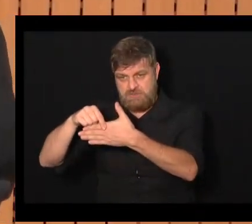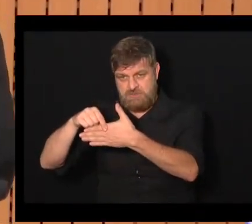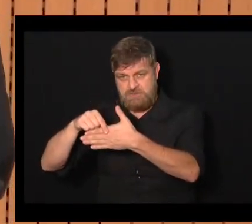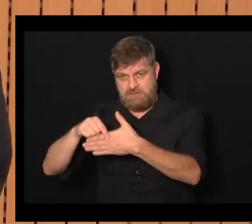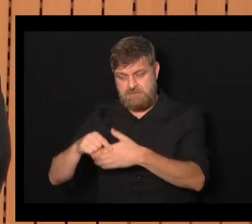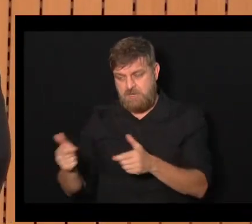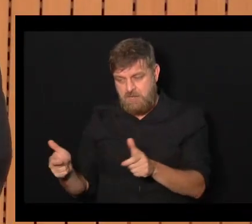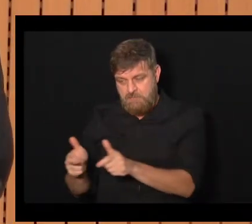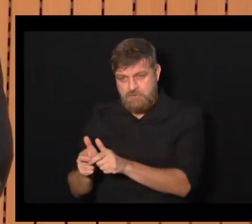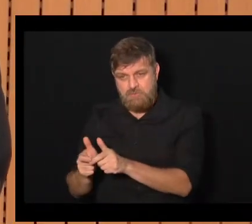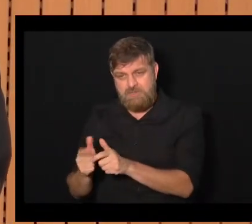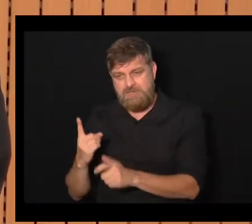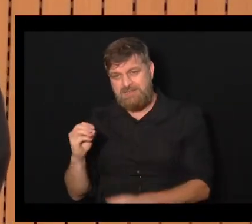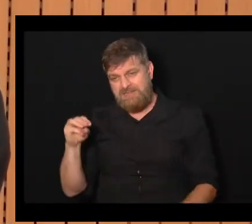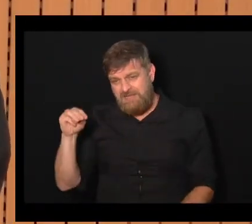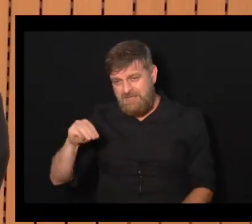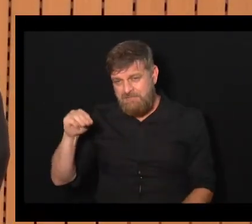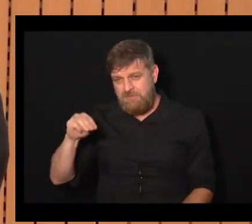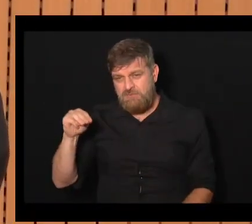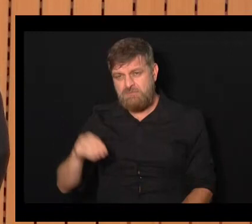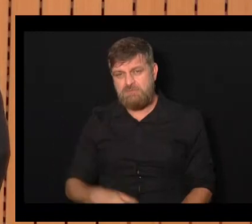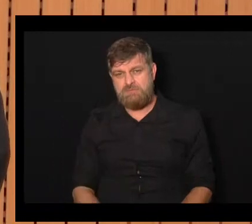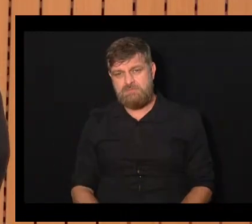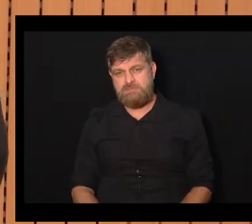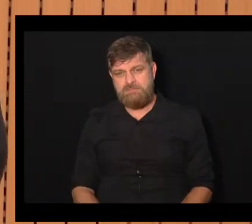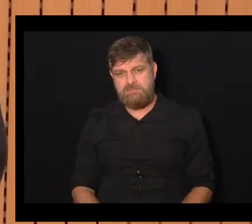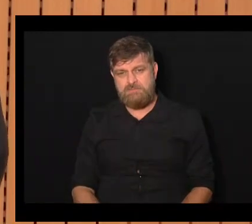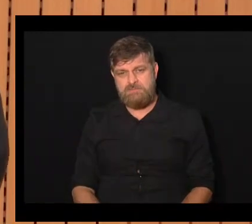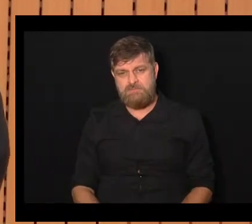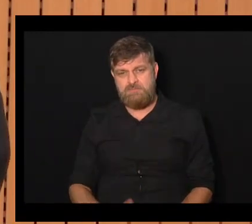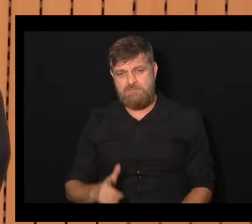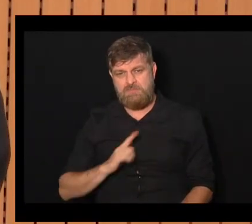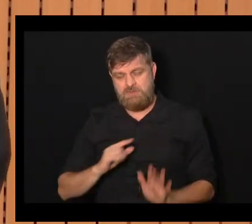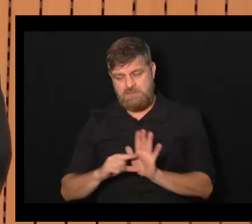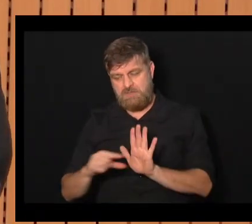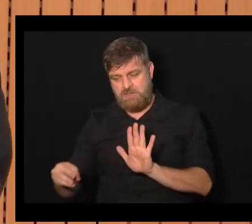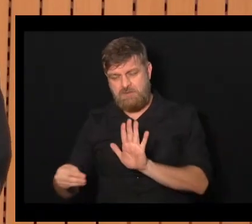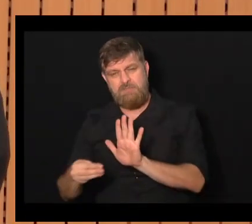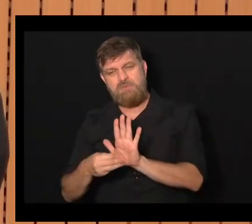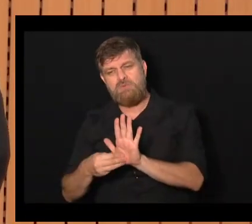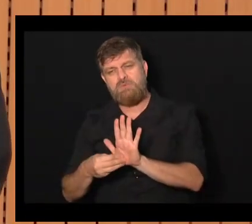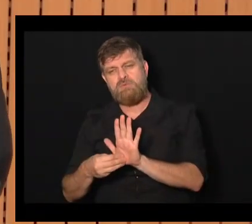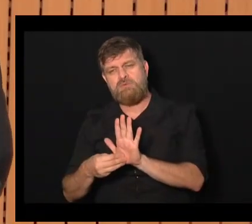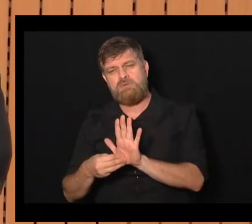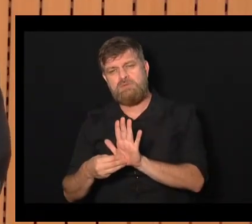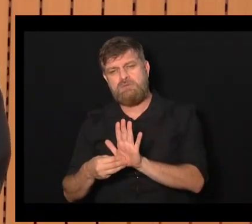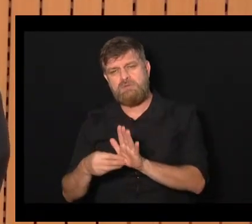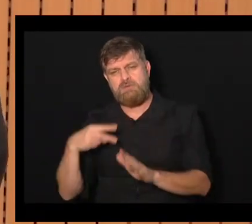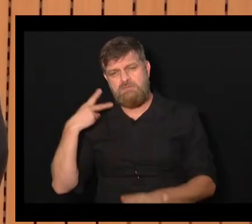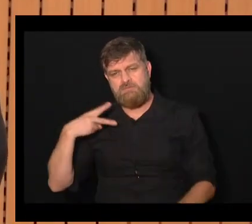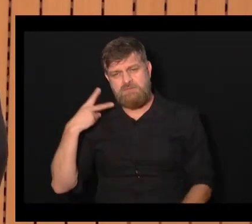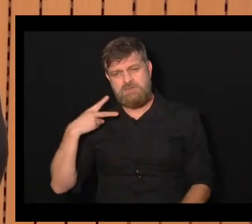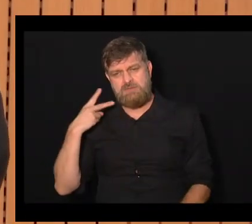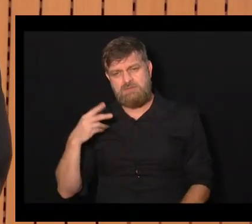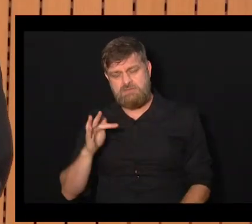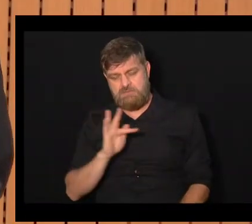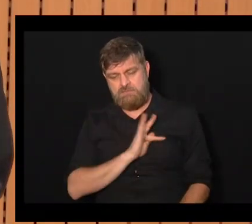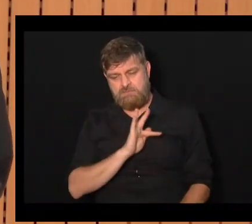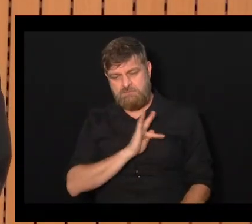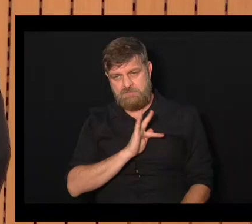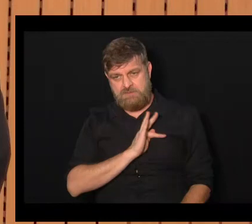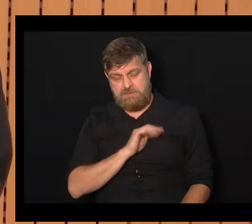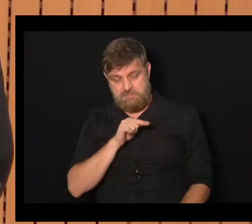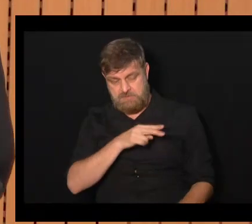minoria, que está o anteprojeto, a minuta está com o vereador Bispo